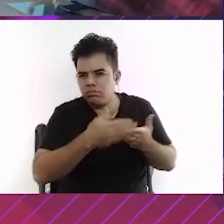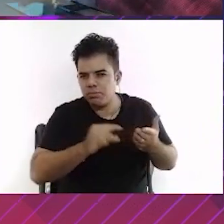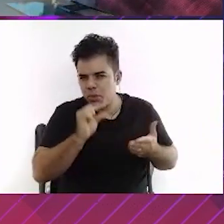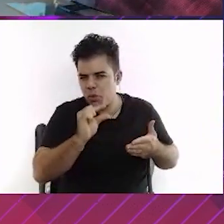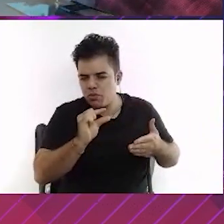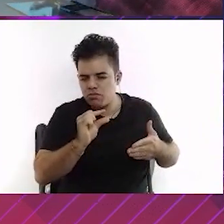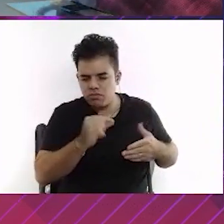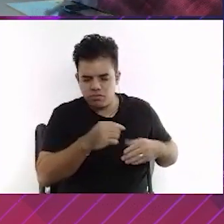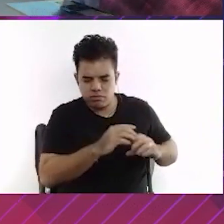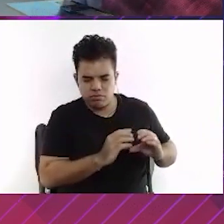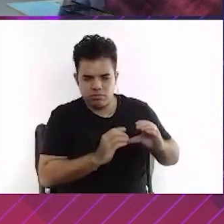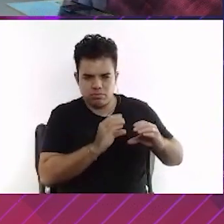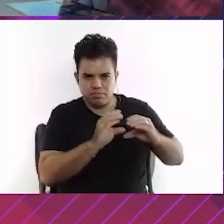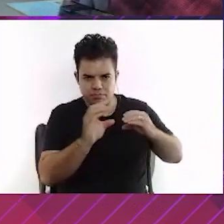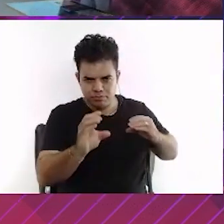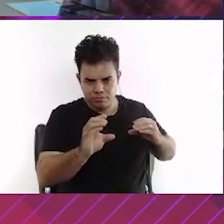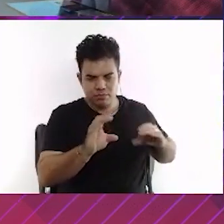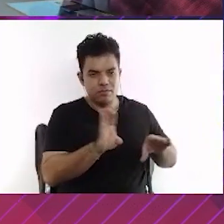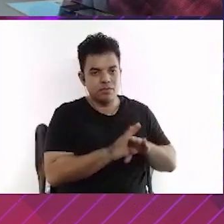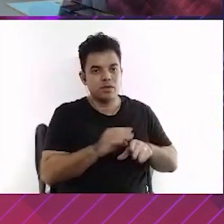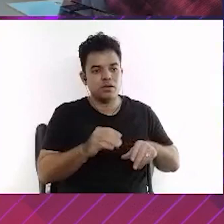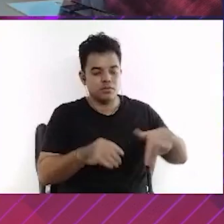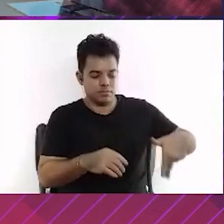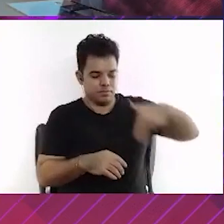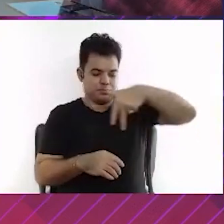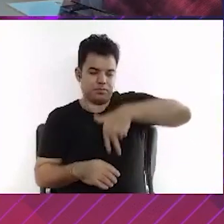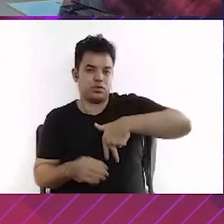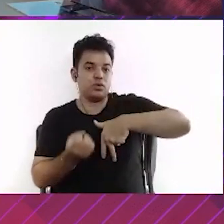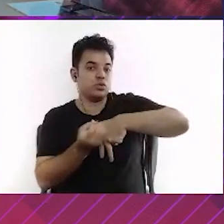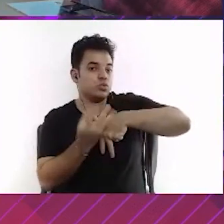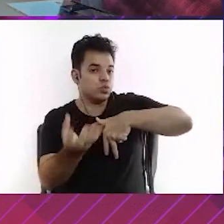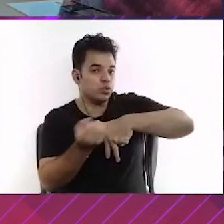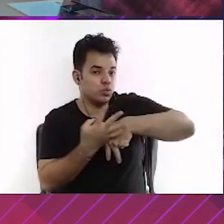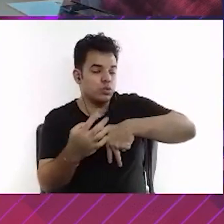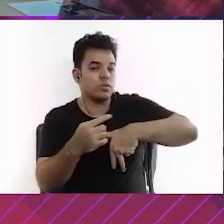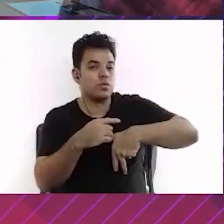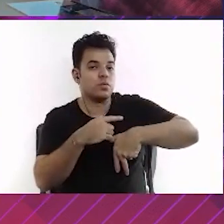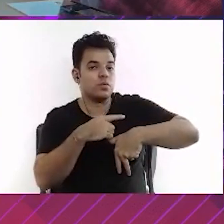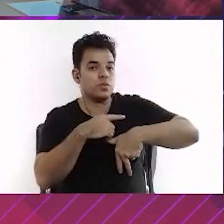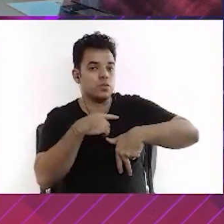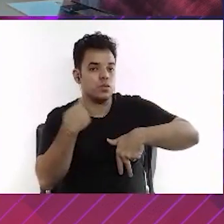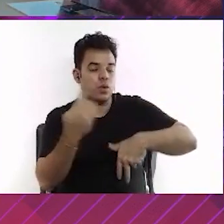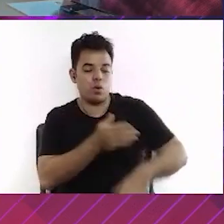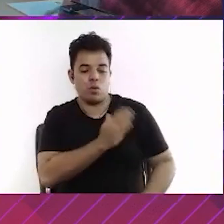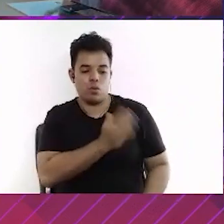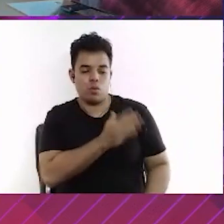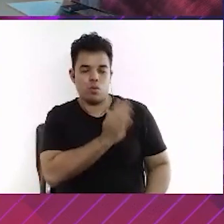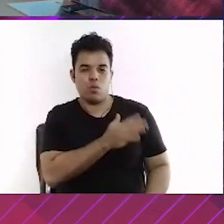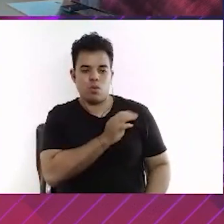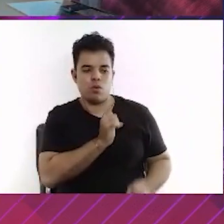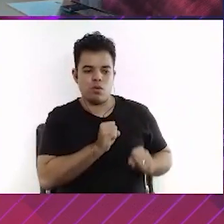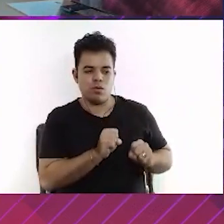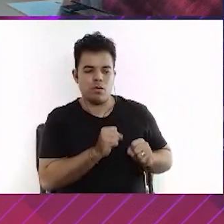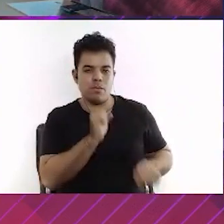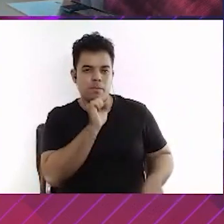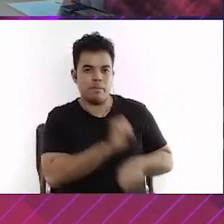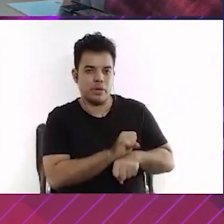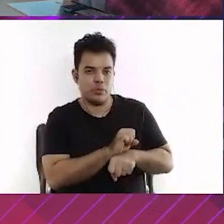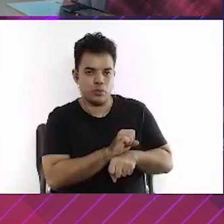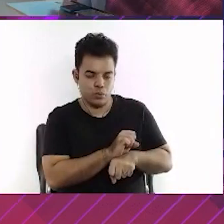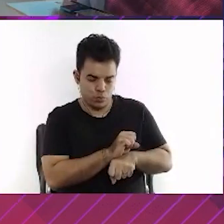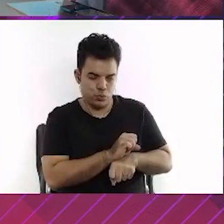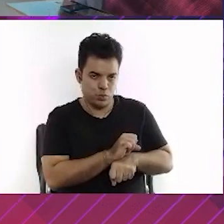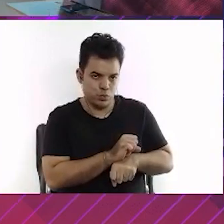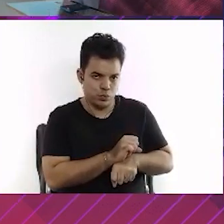os doadores que é falecido de morte circulatória, que é quando o coração para. Então, esse tipo de doador, ele só consegue